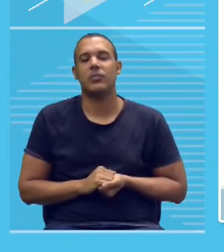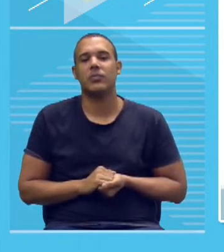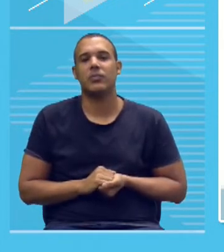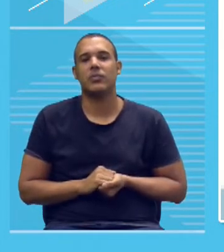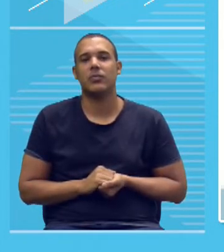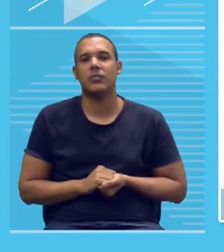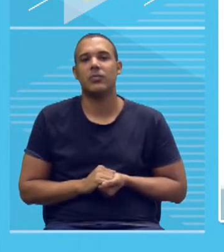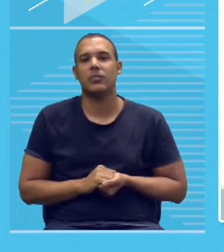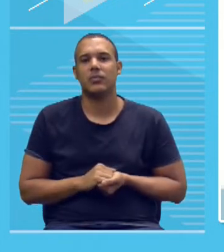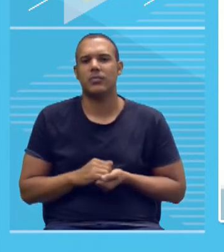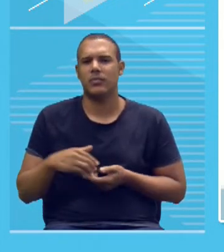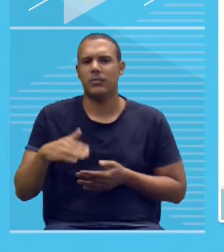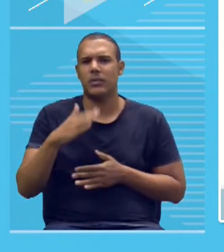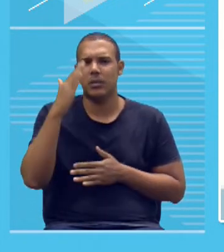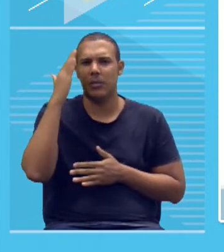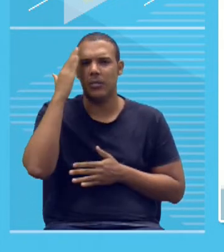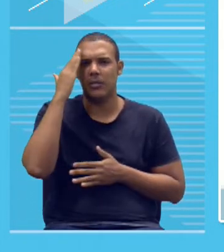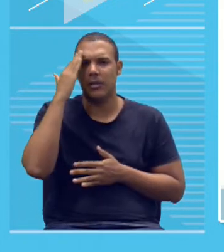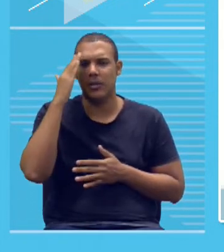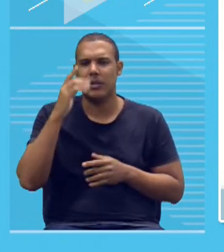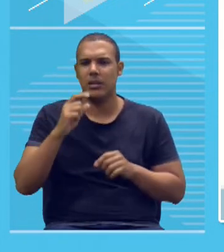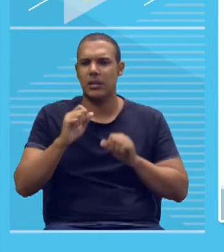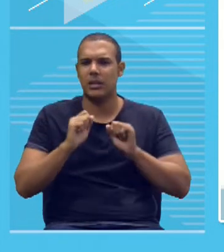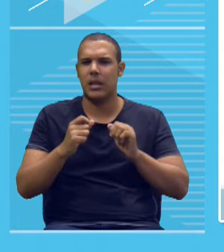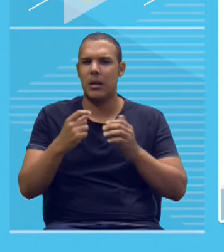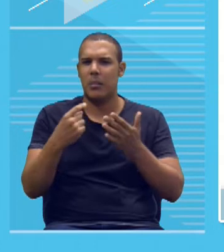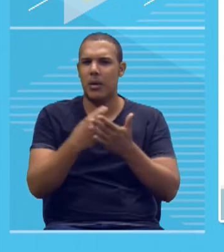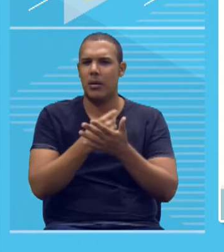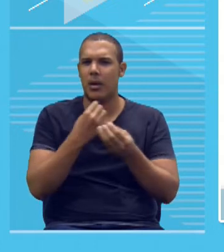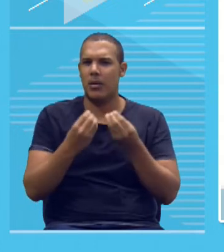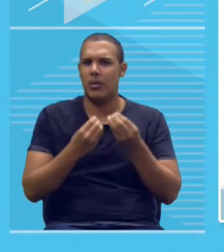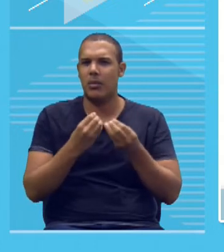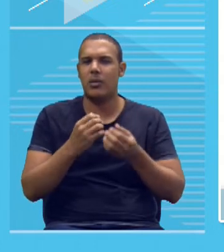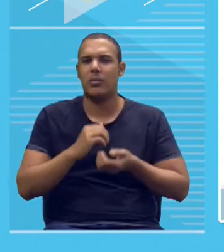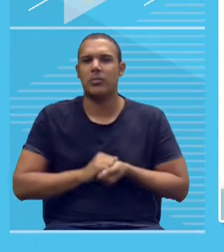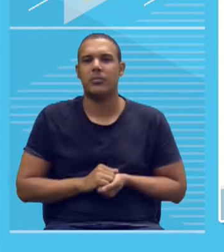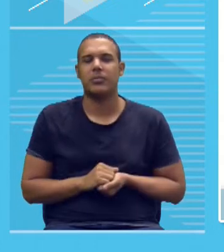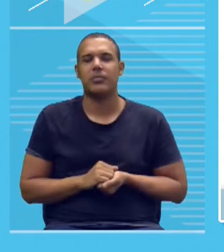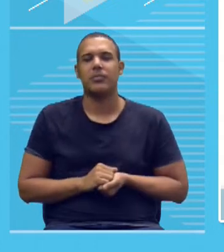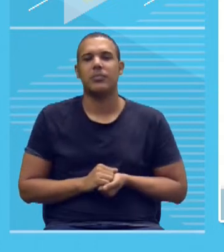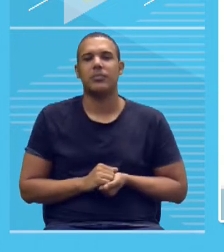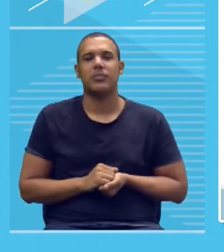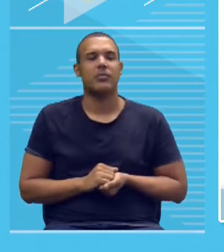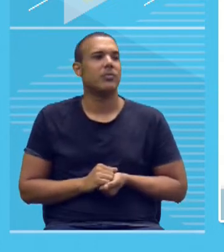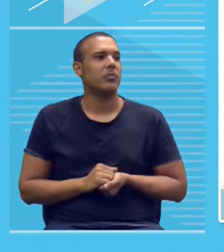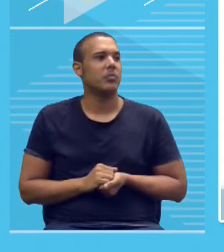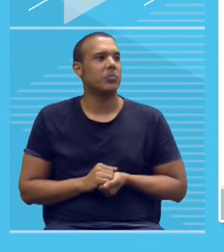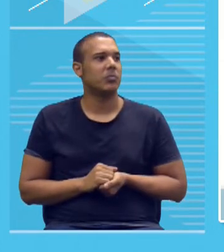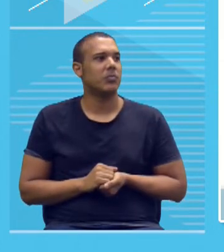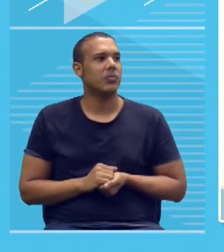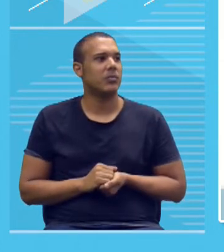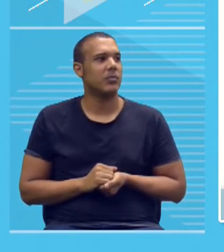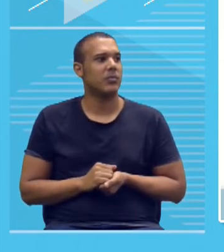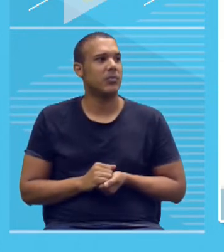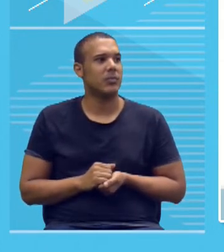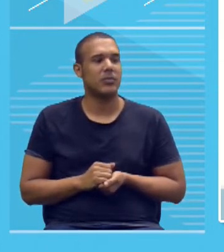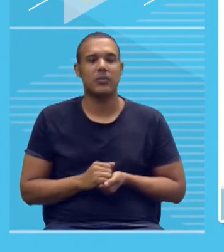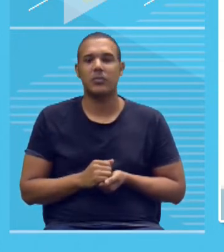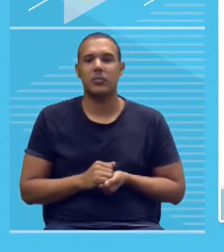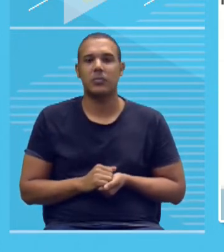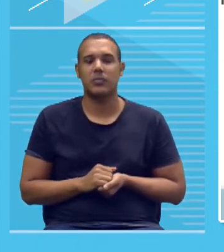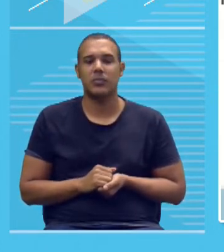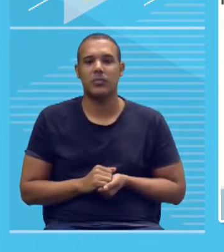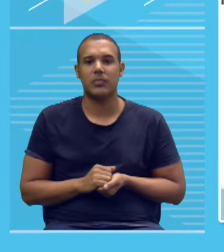tá bom Deu para entender quer me perguntar alguma coisinha eu vou para segunda atividade hoje tá bom vamos lá a